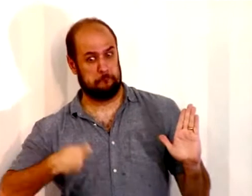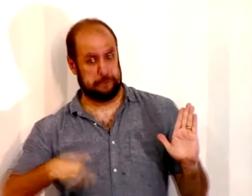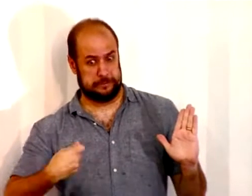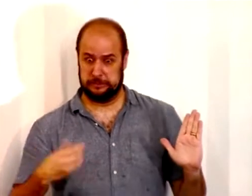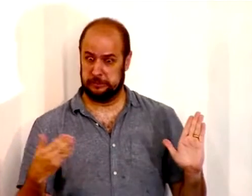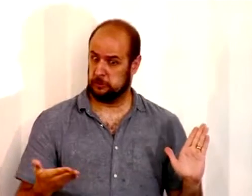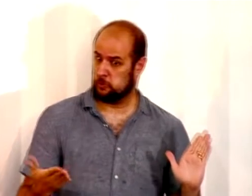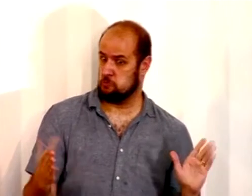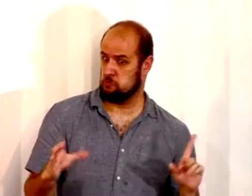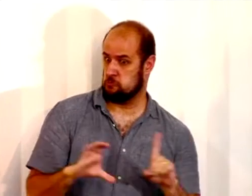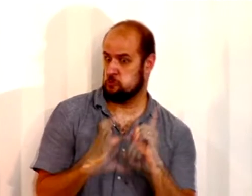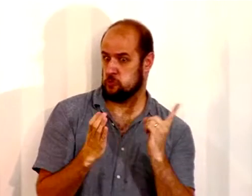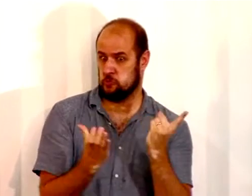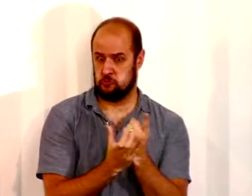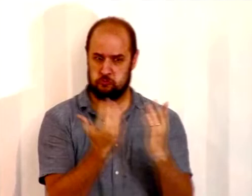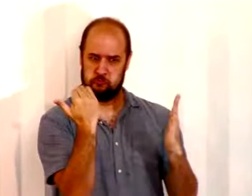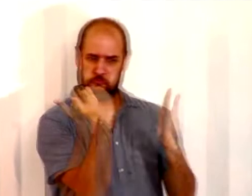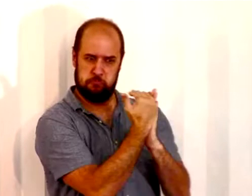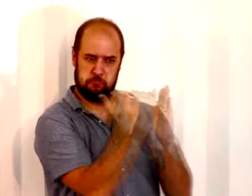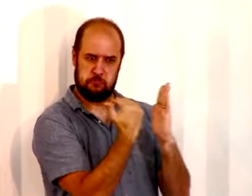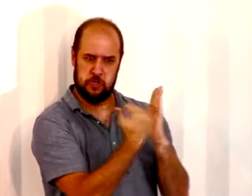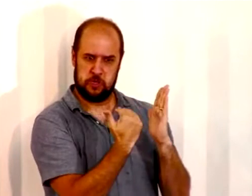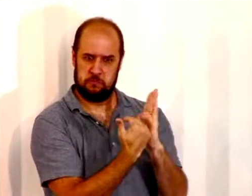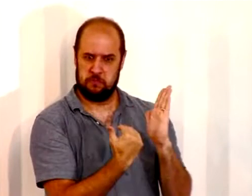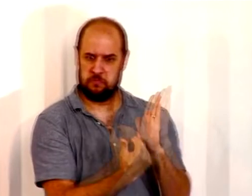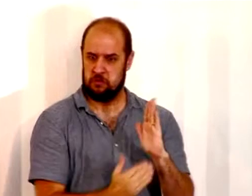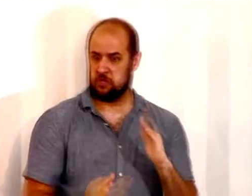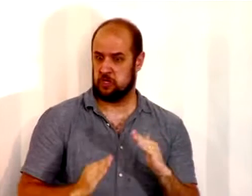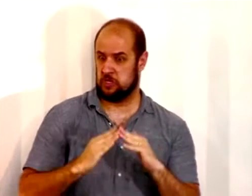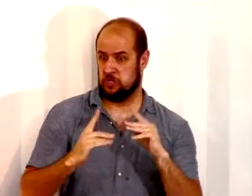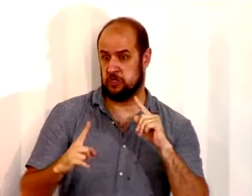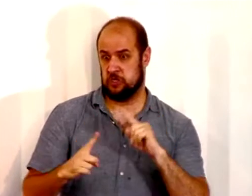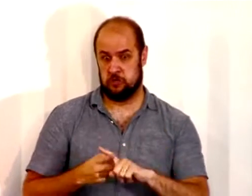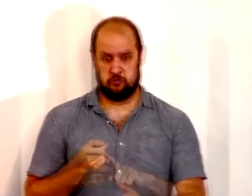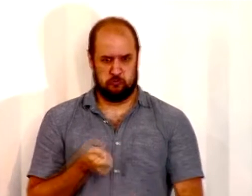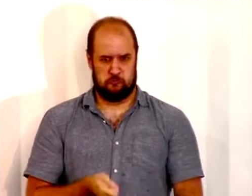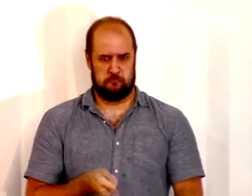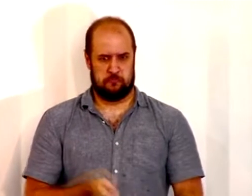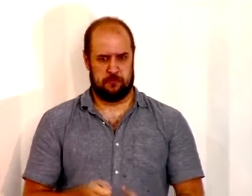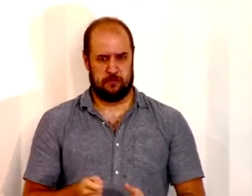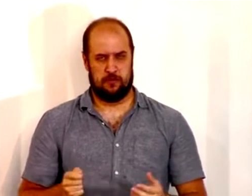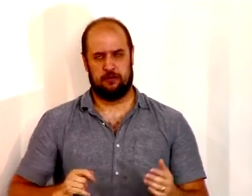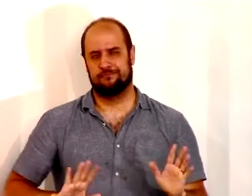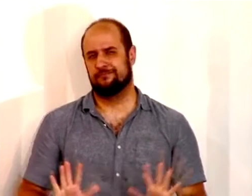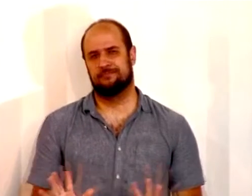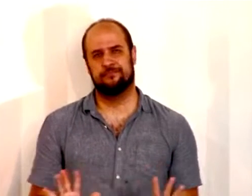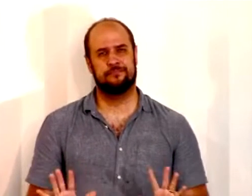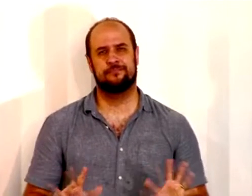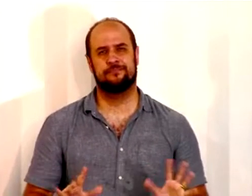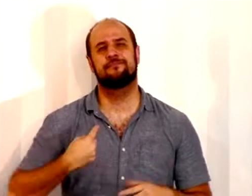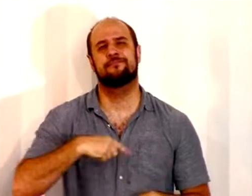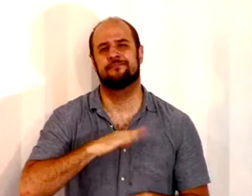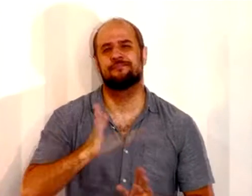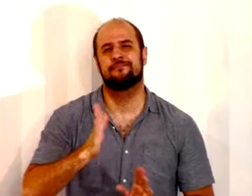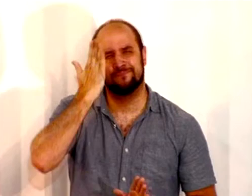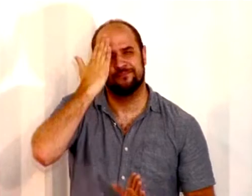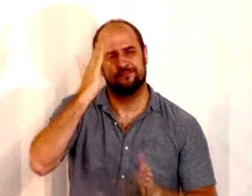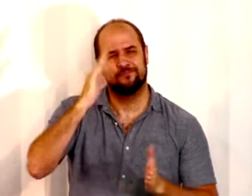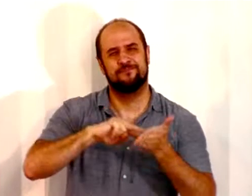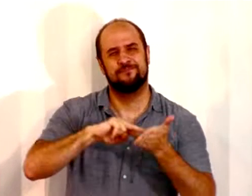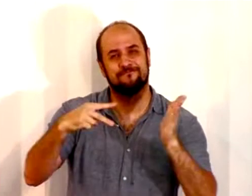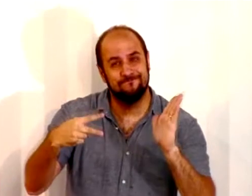este culto, está na liturgia da igreja. Nós estamos aqui, irmãos, porque nós sabemos qual é o verdadeiro sentido do